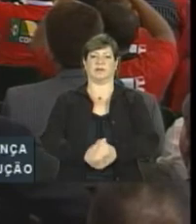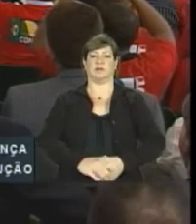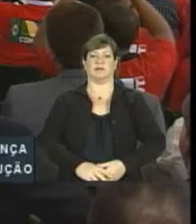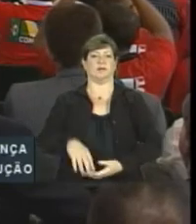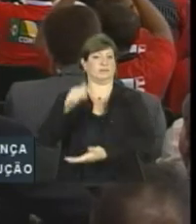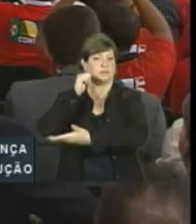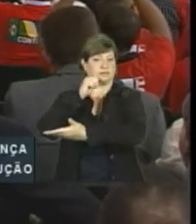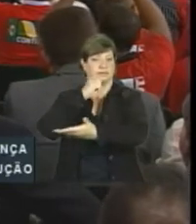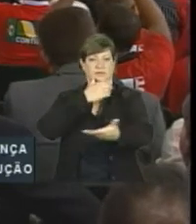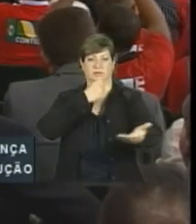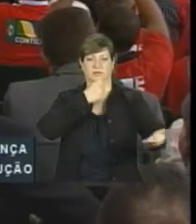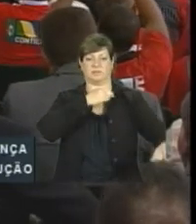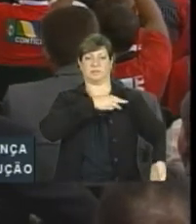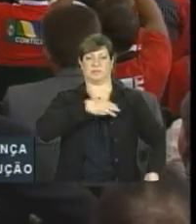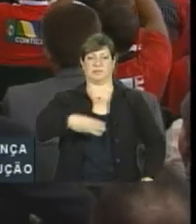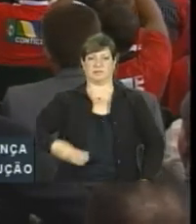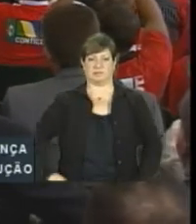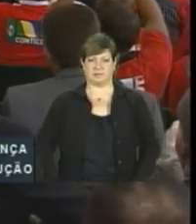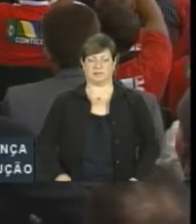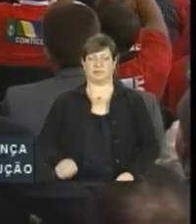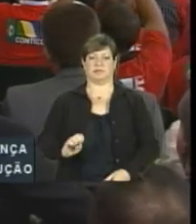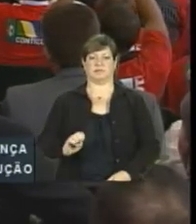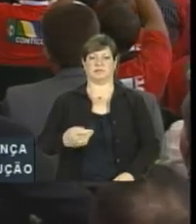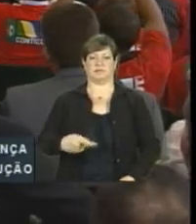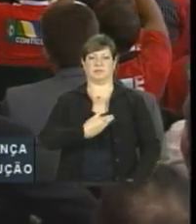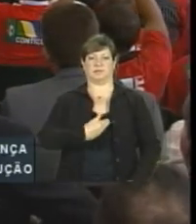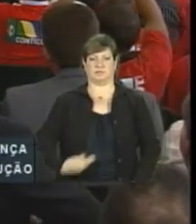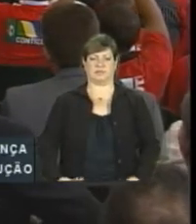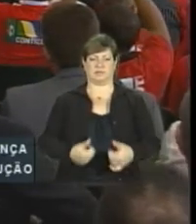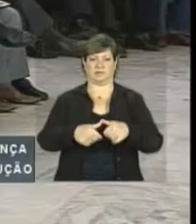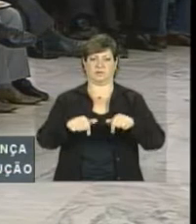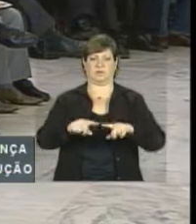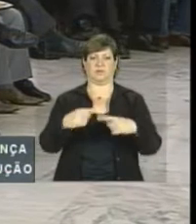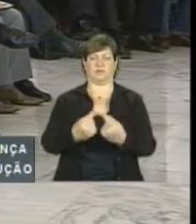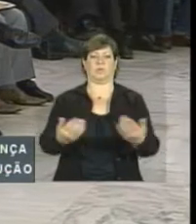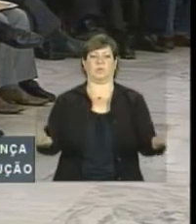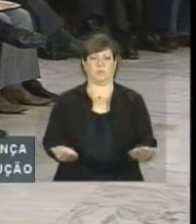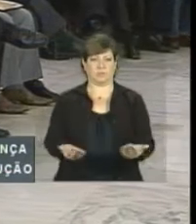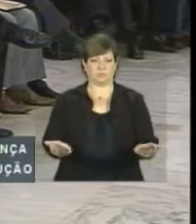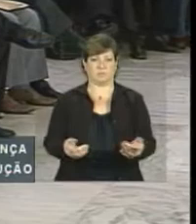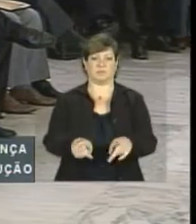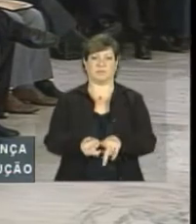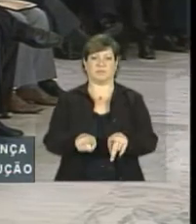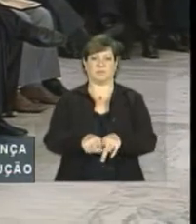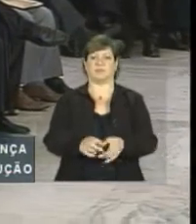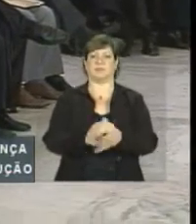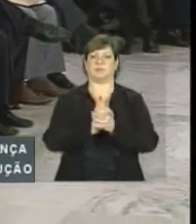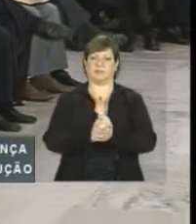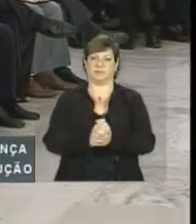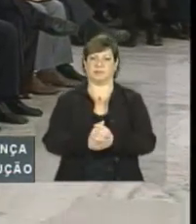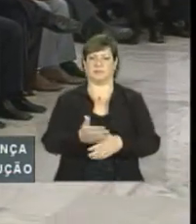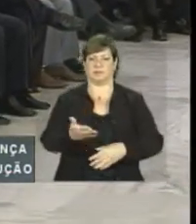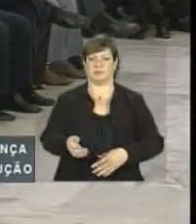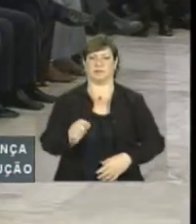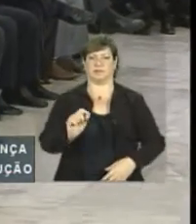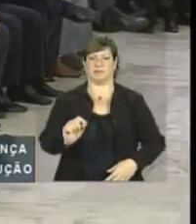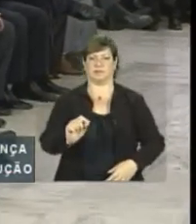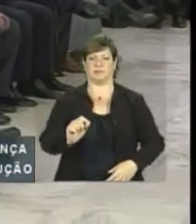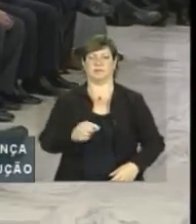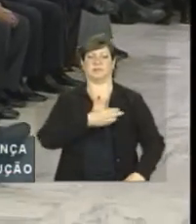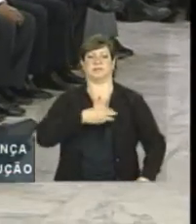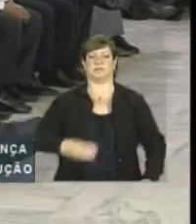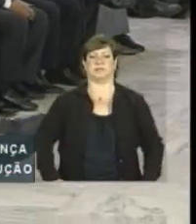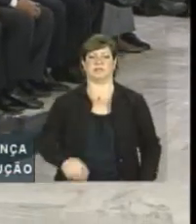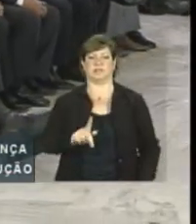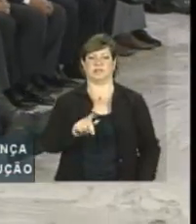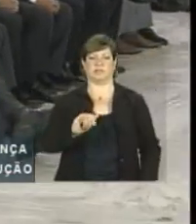e as senhoras ministros de Estado presentes nessa cerimônia, cumprimentando o ministro Gilberto